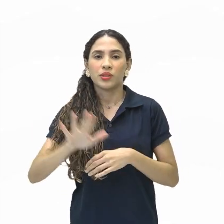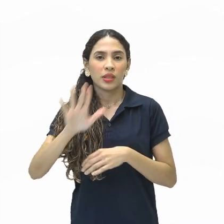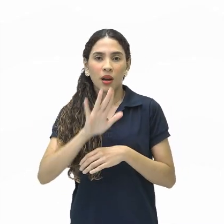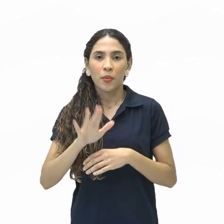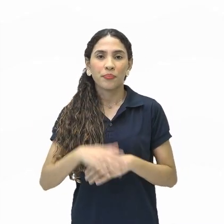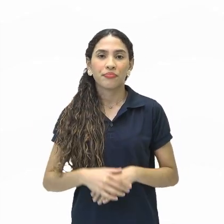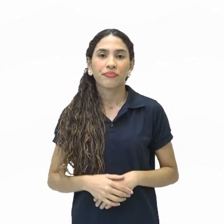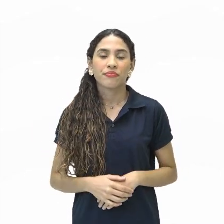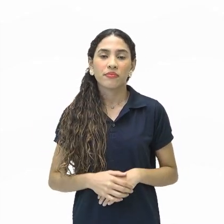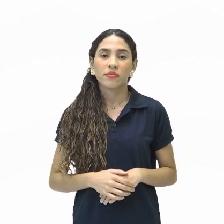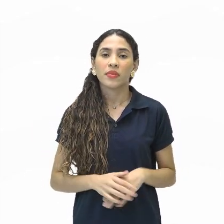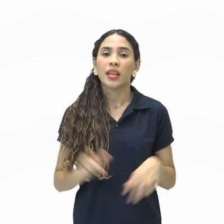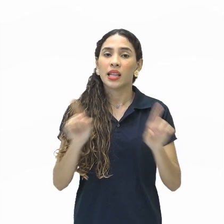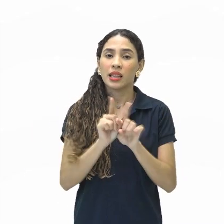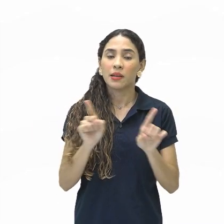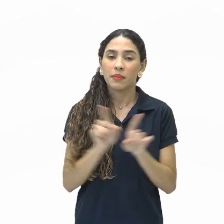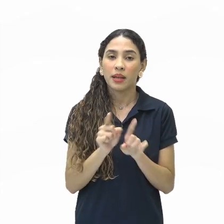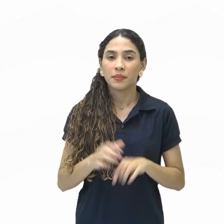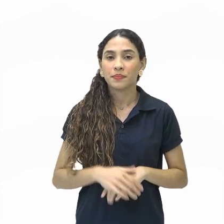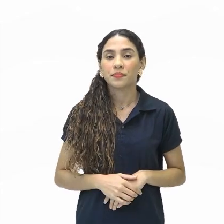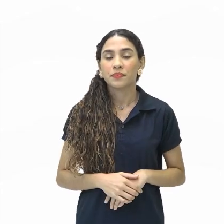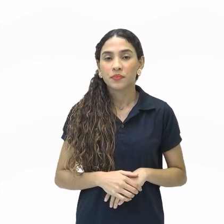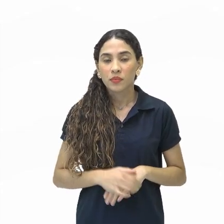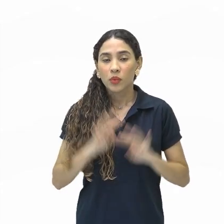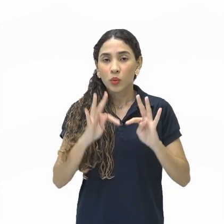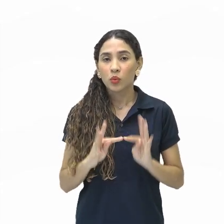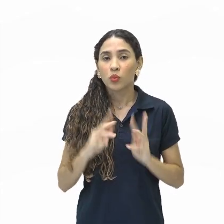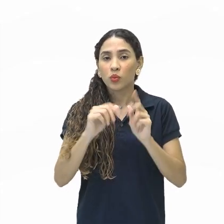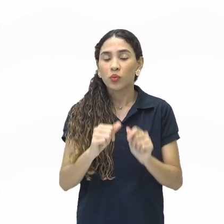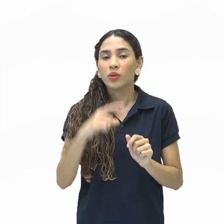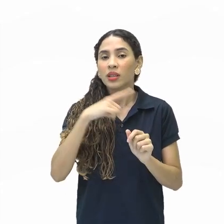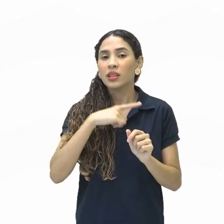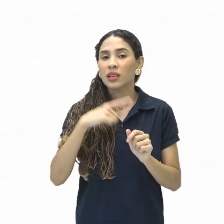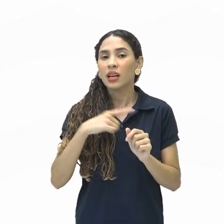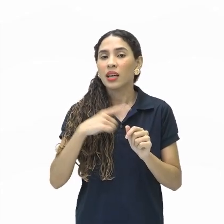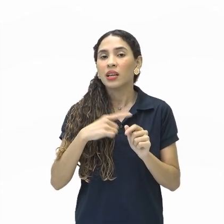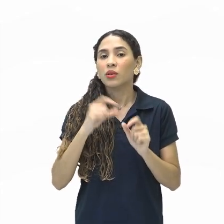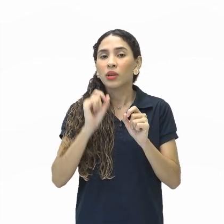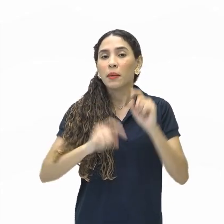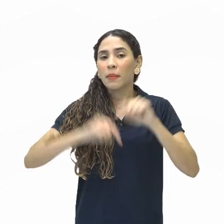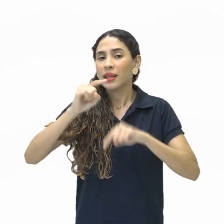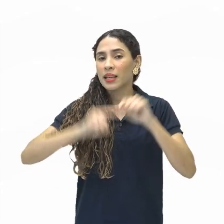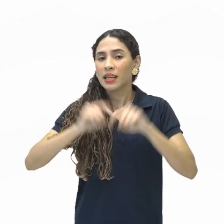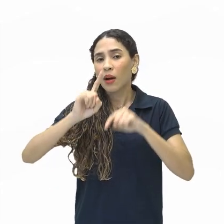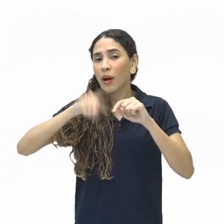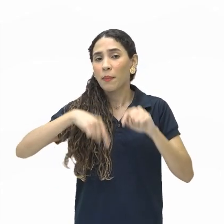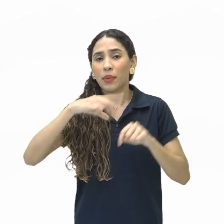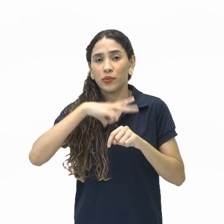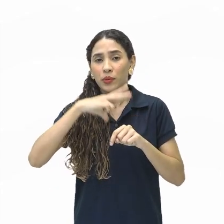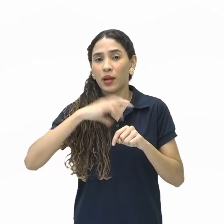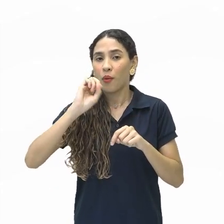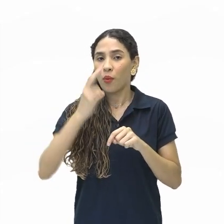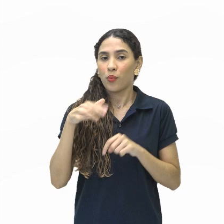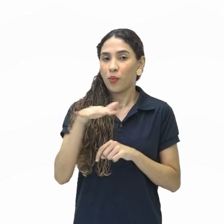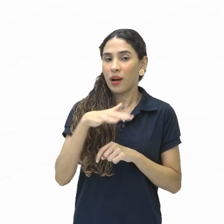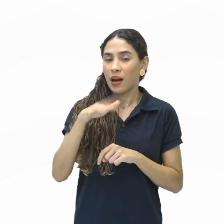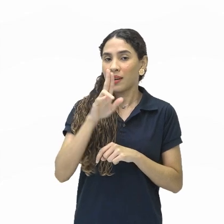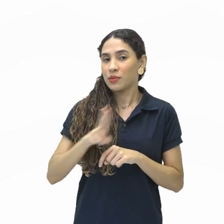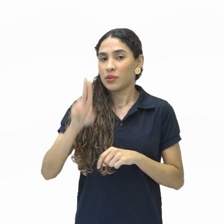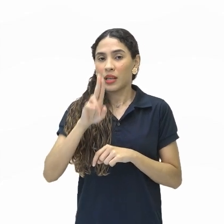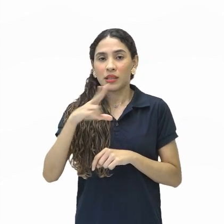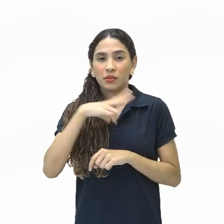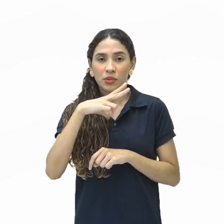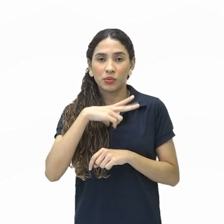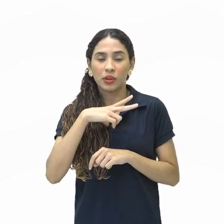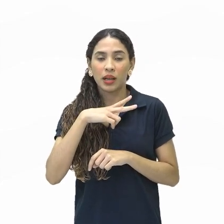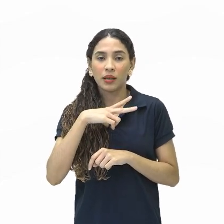geral. E também, né, tudo que tem os bens são particulares, ou áreas de utilização